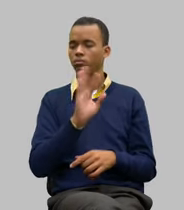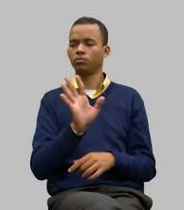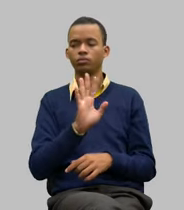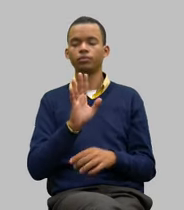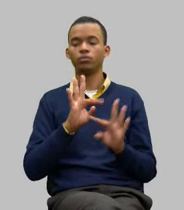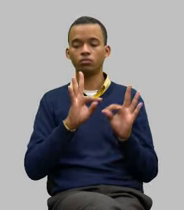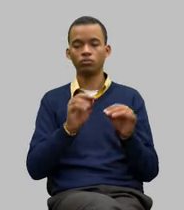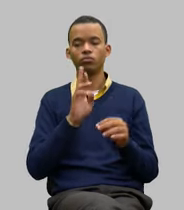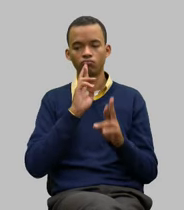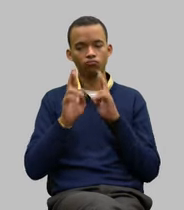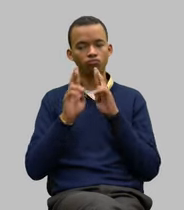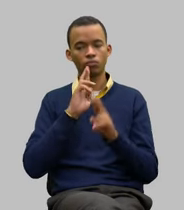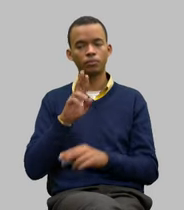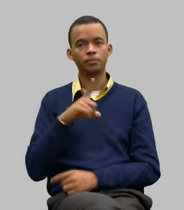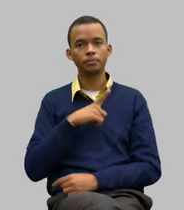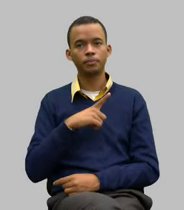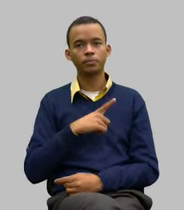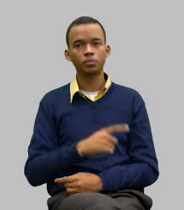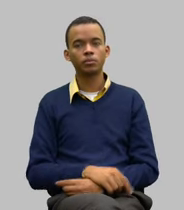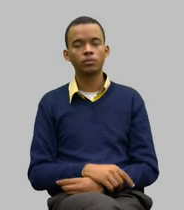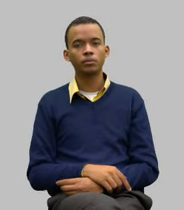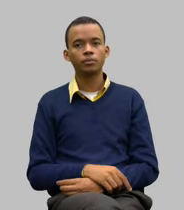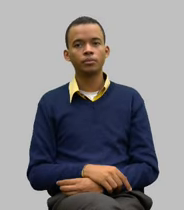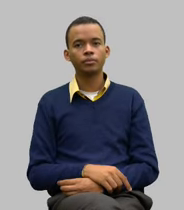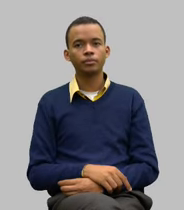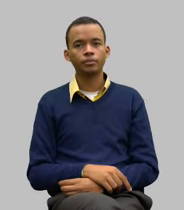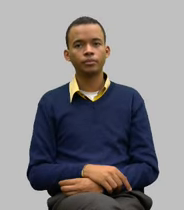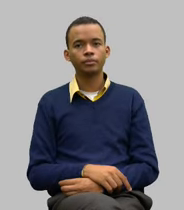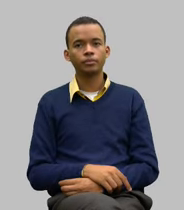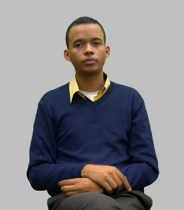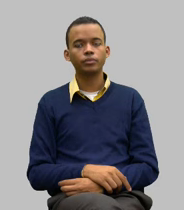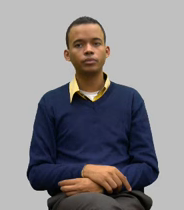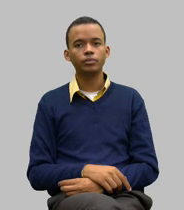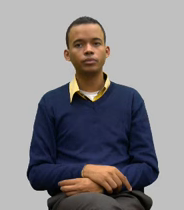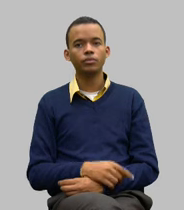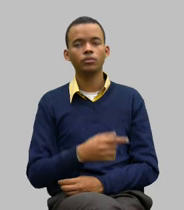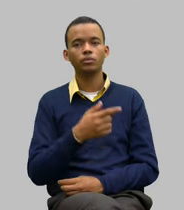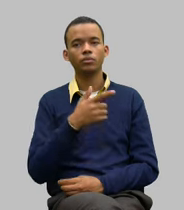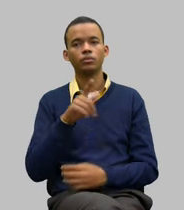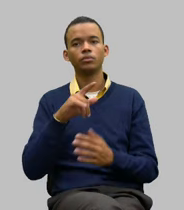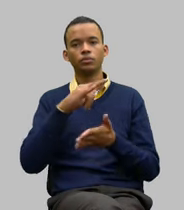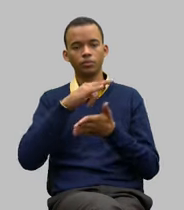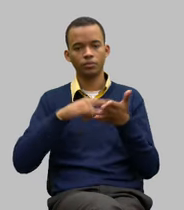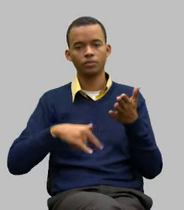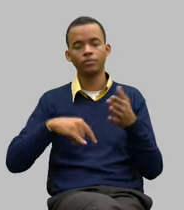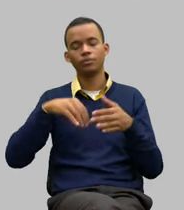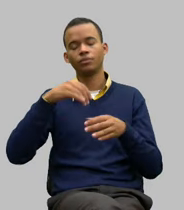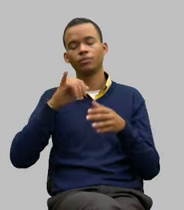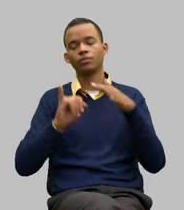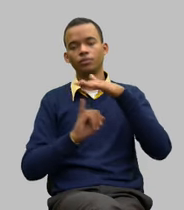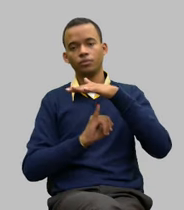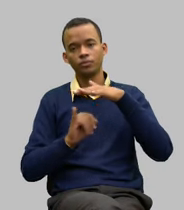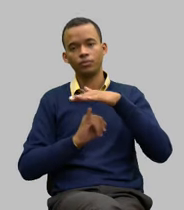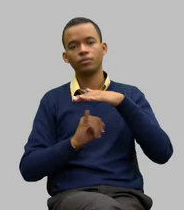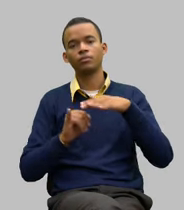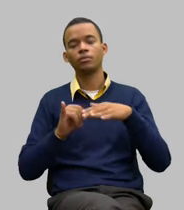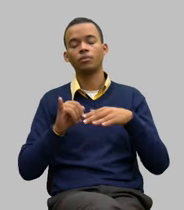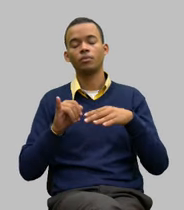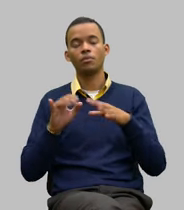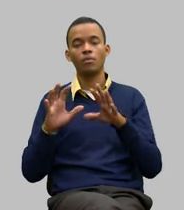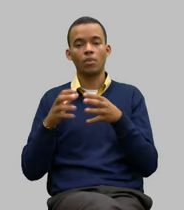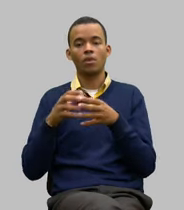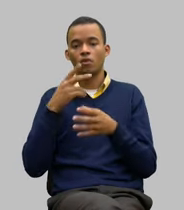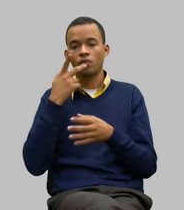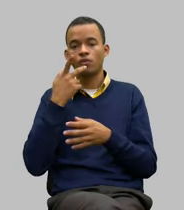uma para uma policial penal dessa unidade foi Lavrado um comunicado interno e a direção da unidade disse que não iria colocar o comunicado paraa